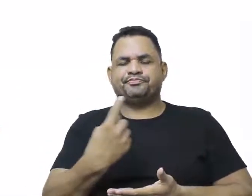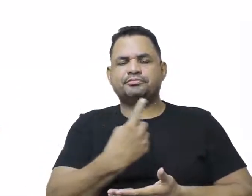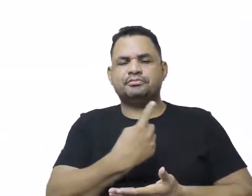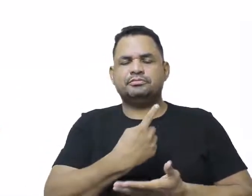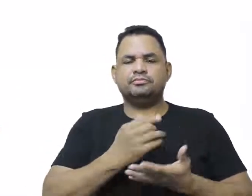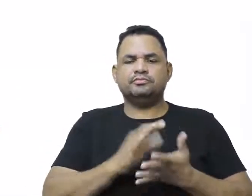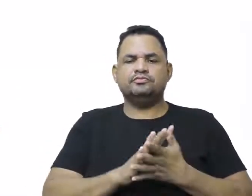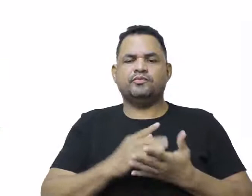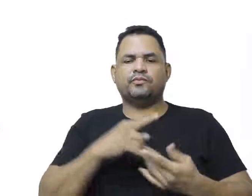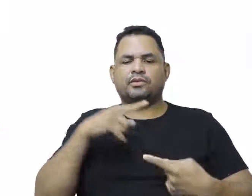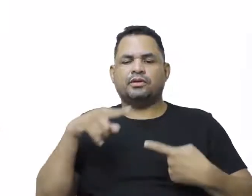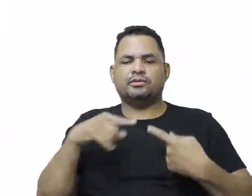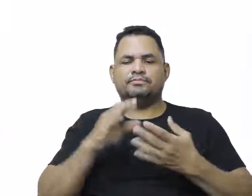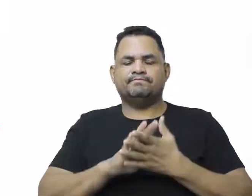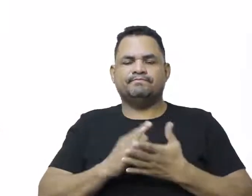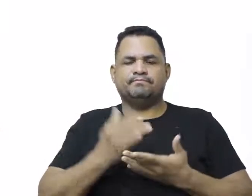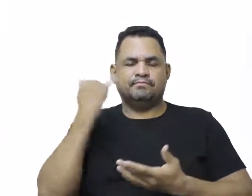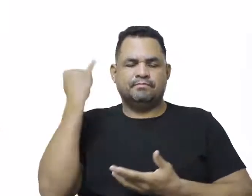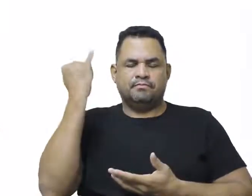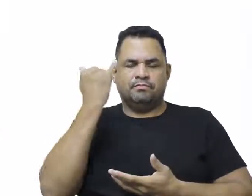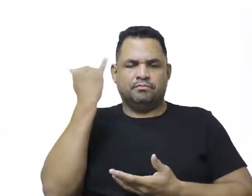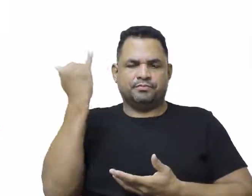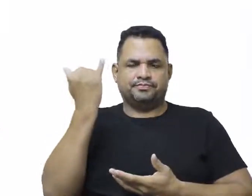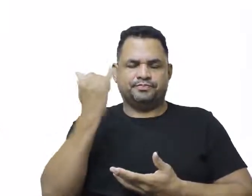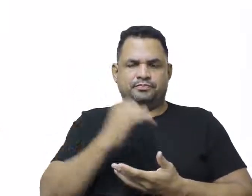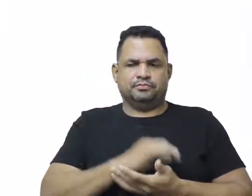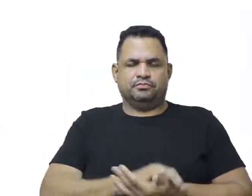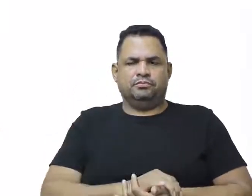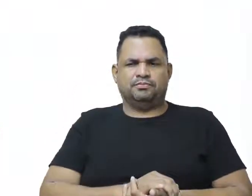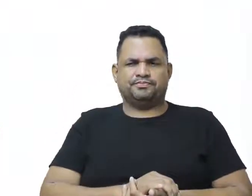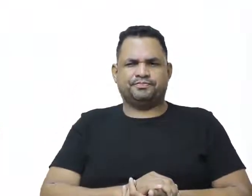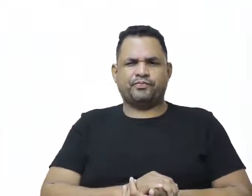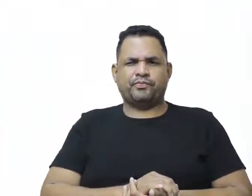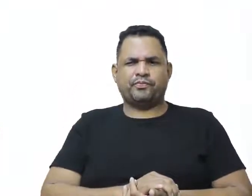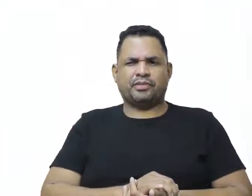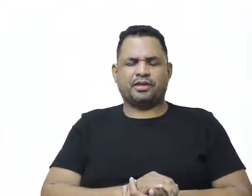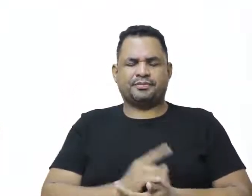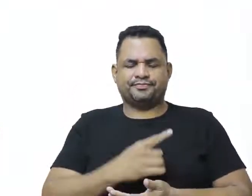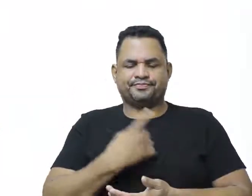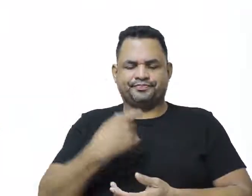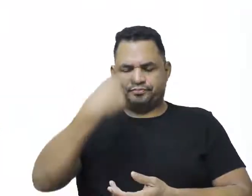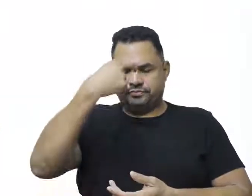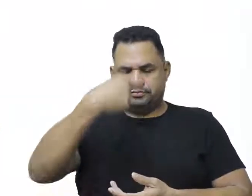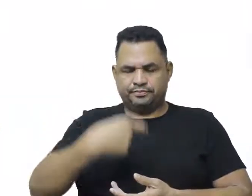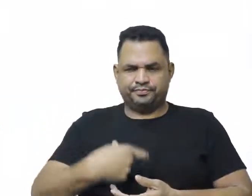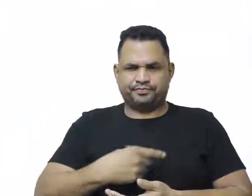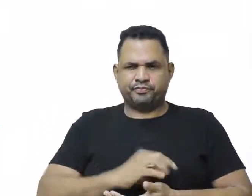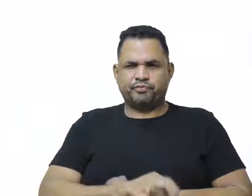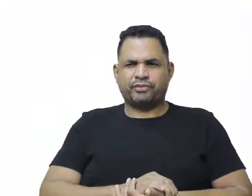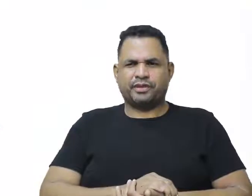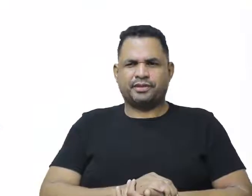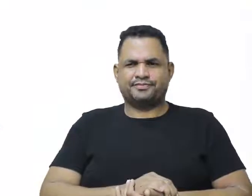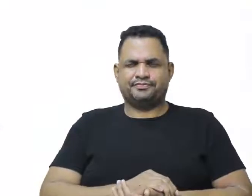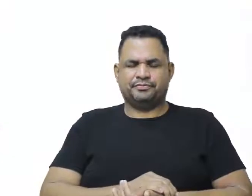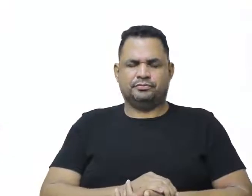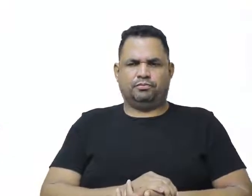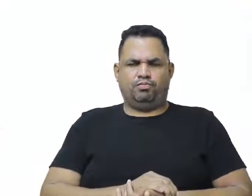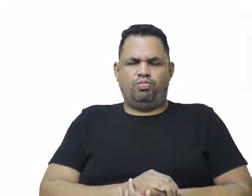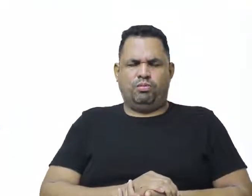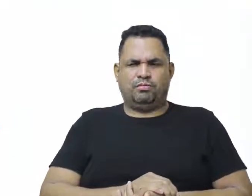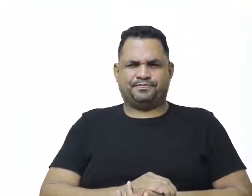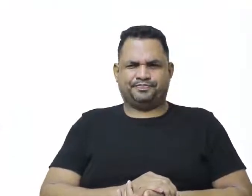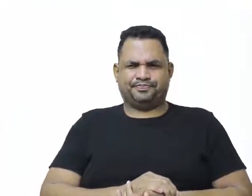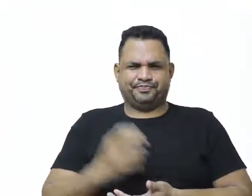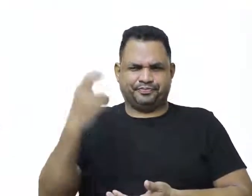cultura inclusiva tem um papel Central importantíssimo na nossa personalidade né Aí tem a cultura mercadoria que